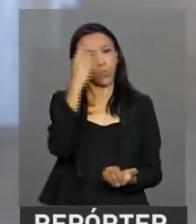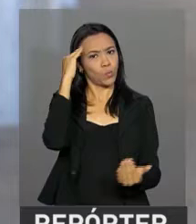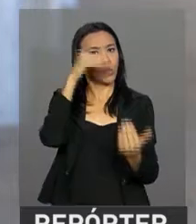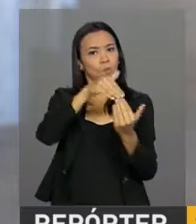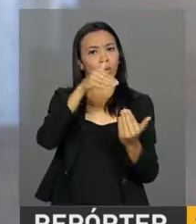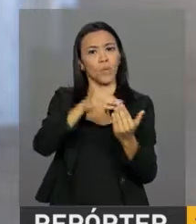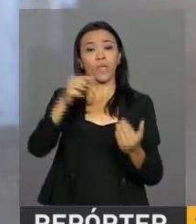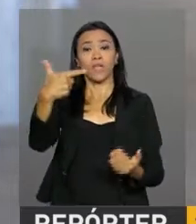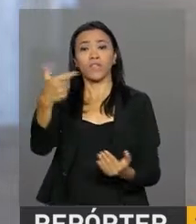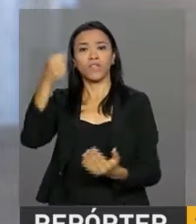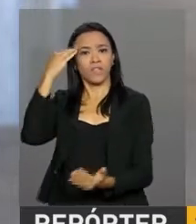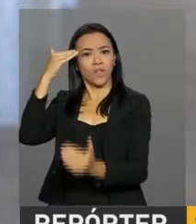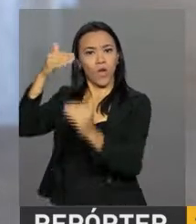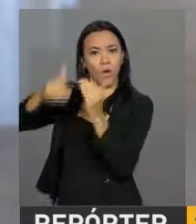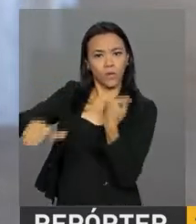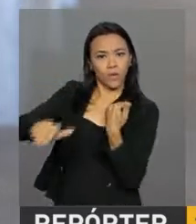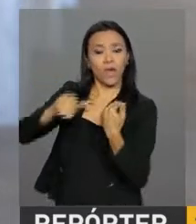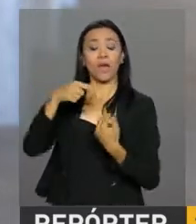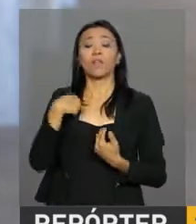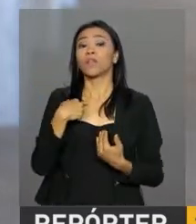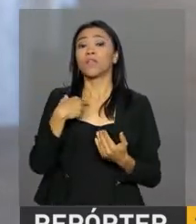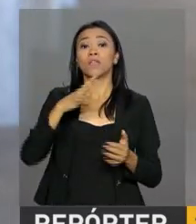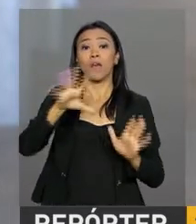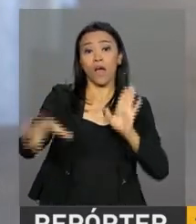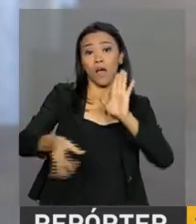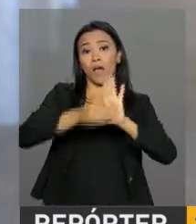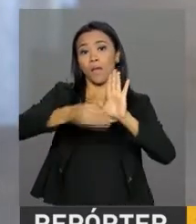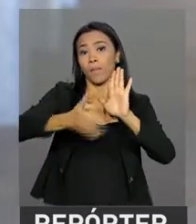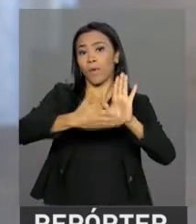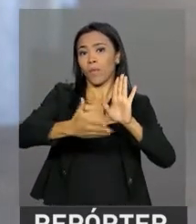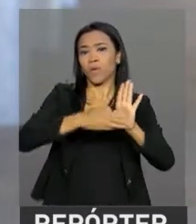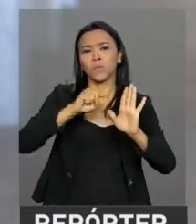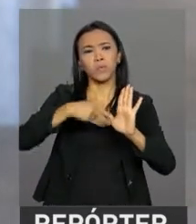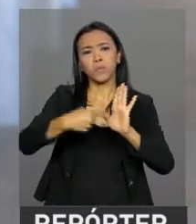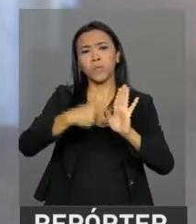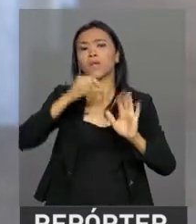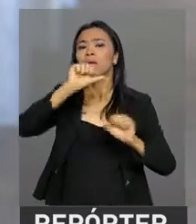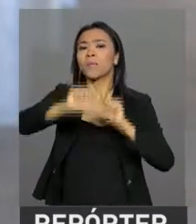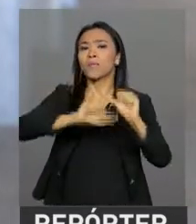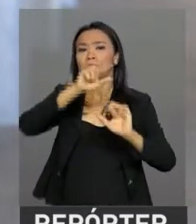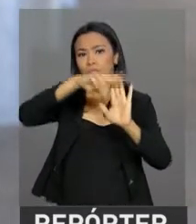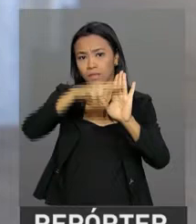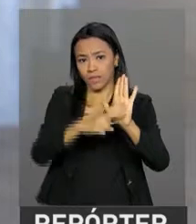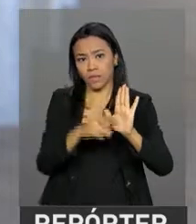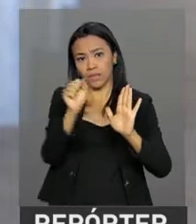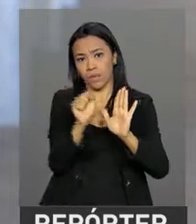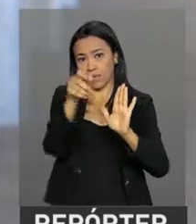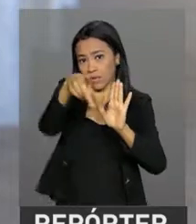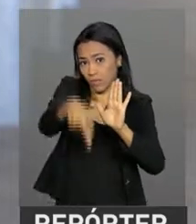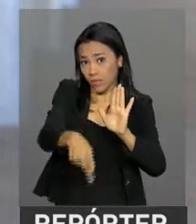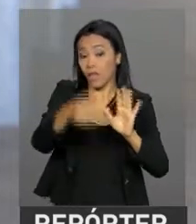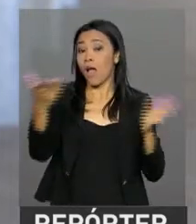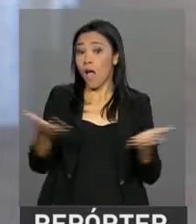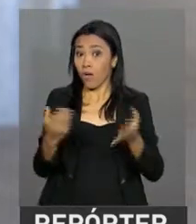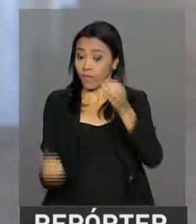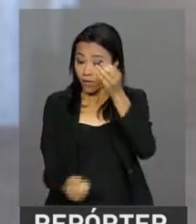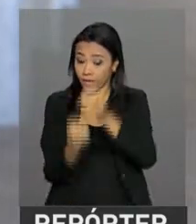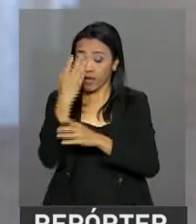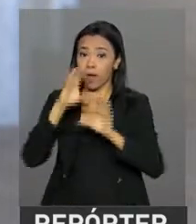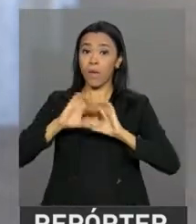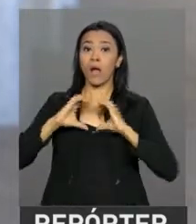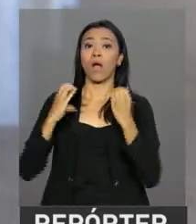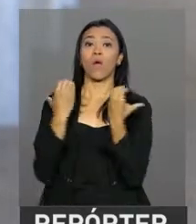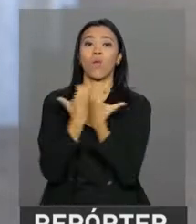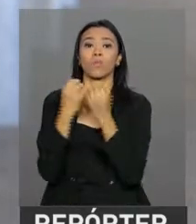21 contrários à admissão da proposta de emenda à constituição que trata da reforma da previdência agora vai ser criada uma comissão especial na câmara